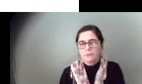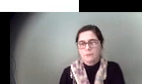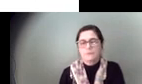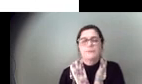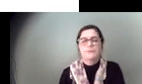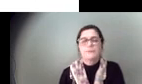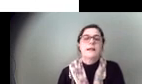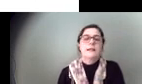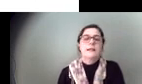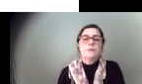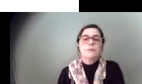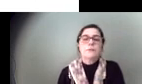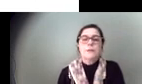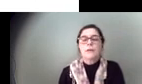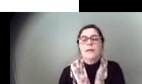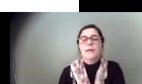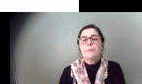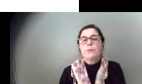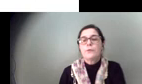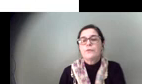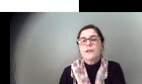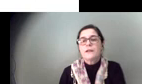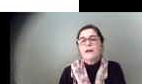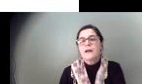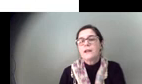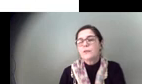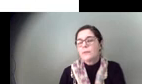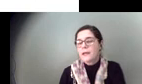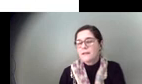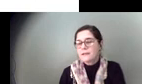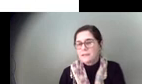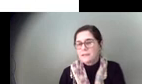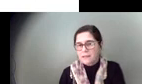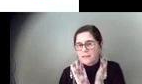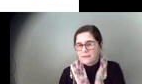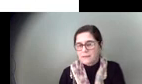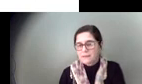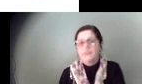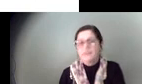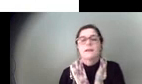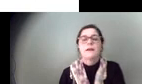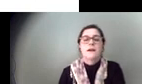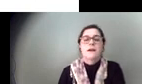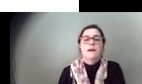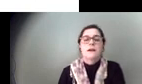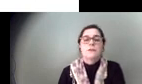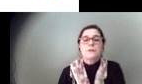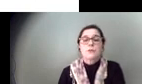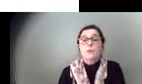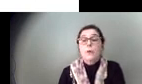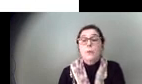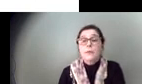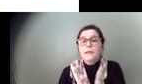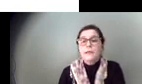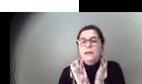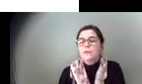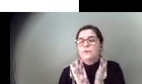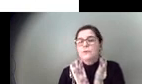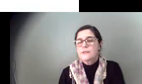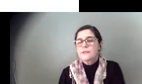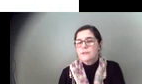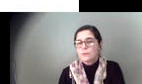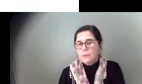replanejamento. Então, o primeiro é promover a retomada das metas. O segundo,